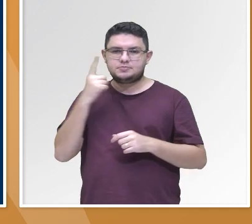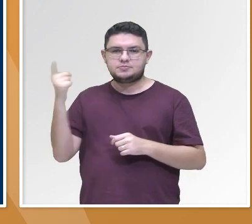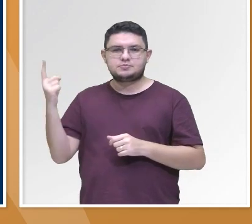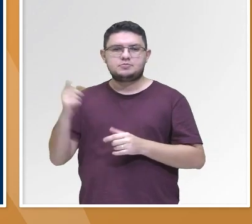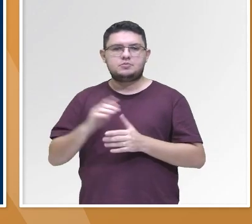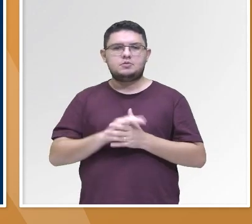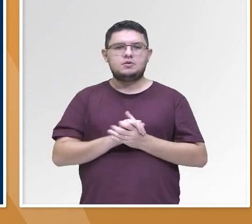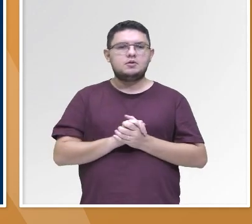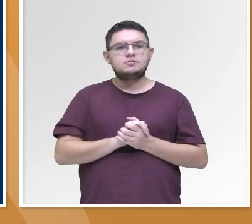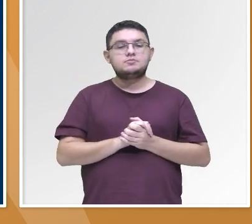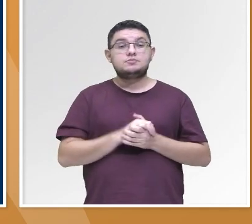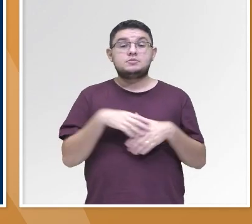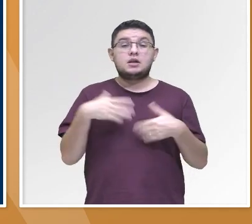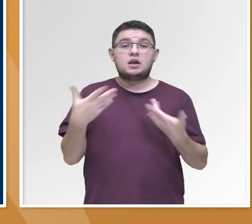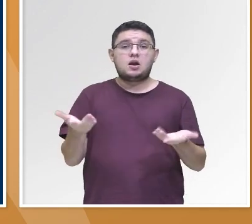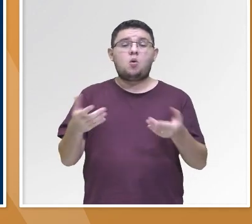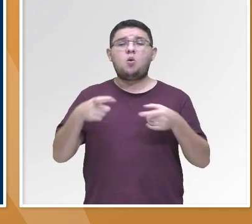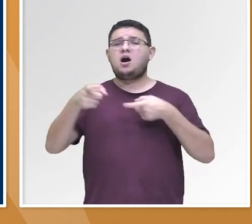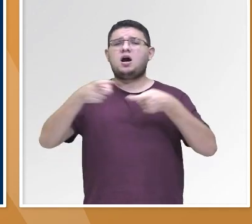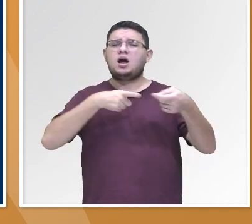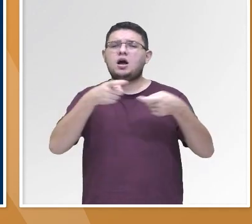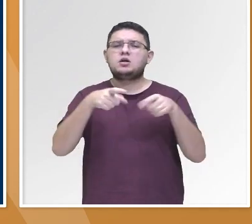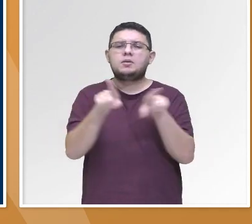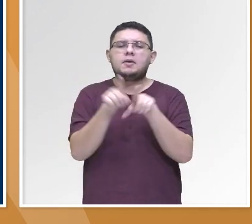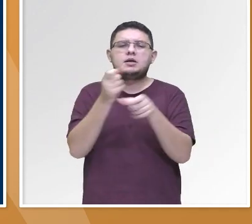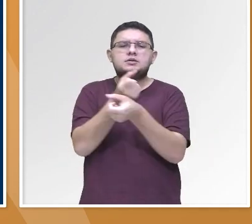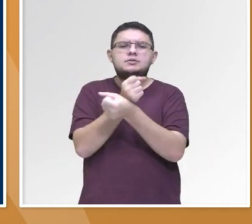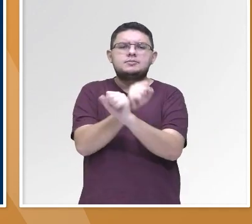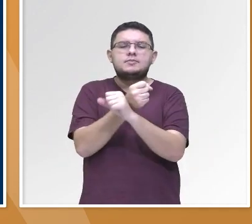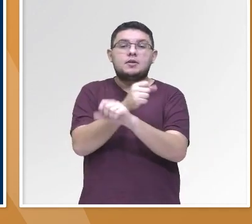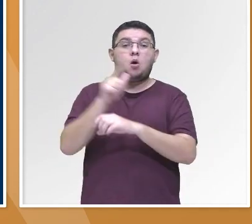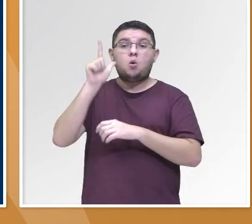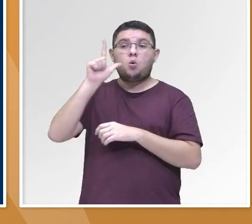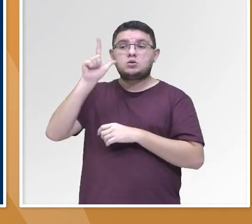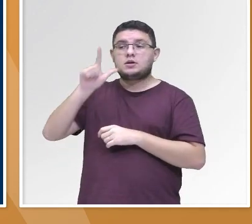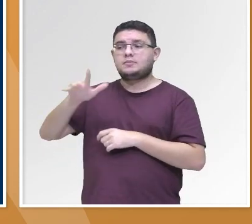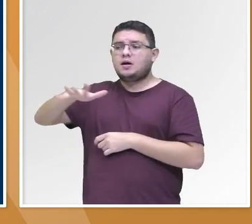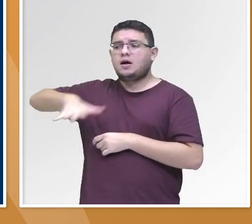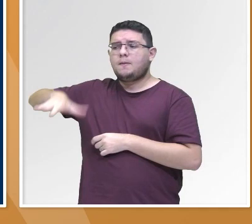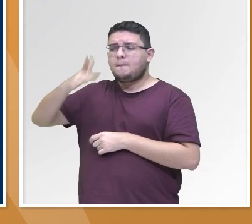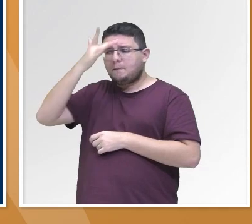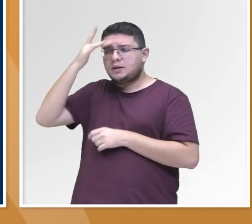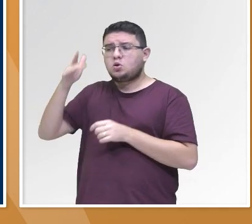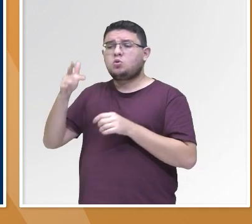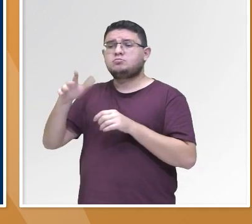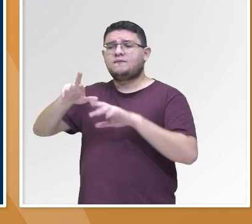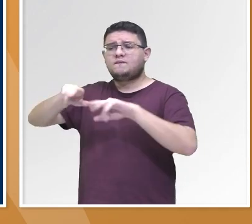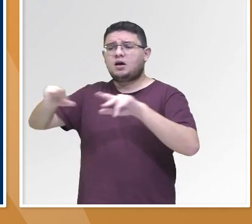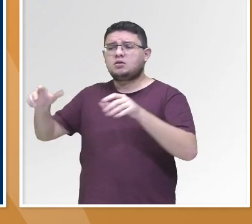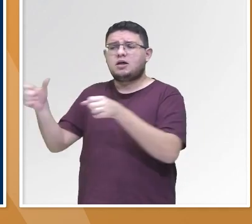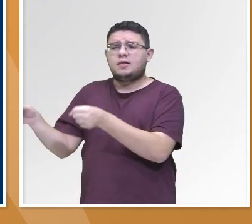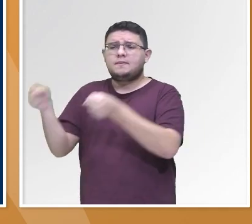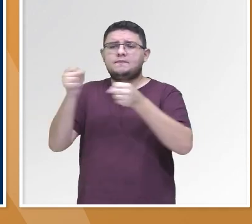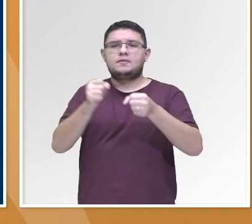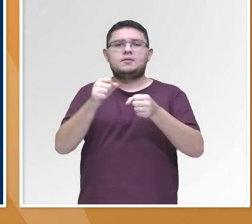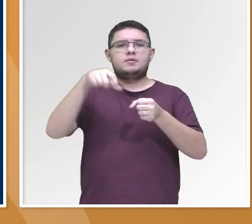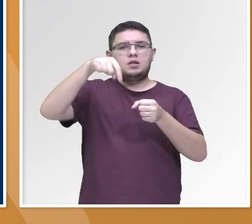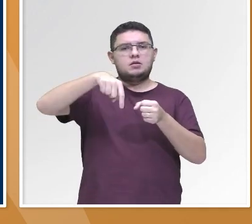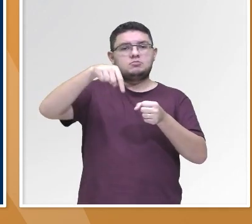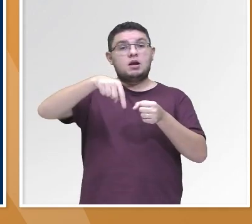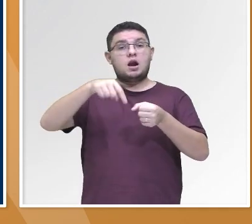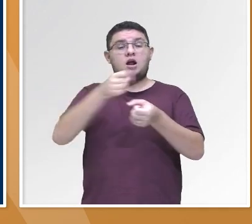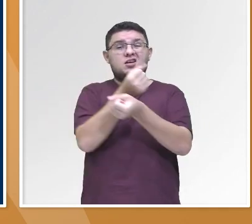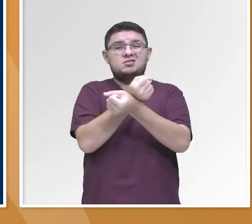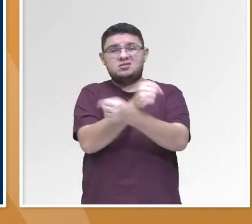Então, guerra e escravidão. Conseguir pessoas na África para vendê-las na América foi um negócio altamente lucrativo que durou mais de